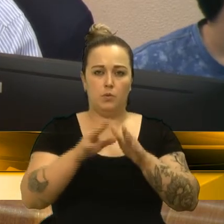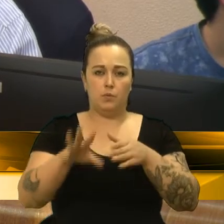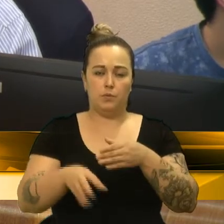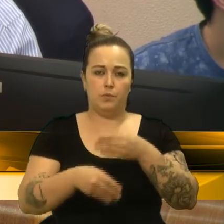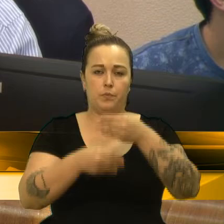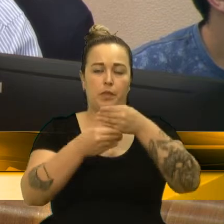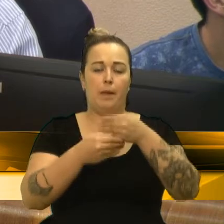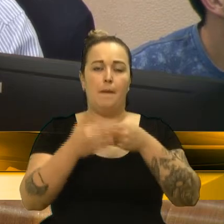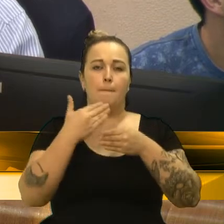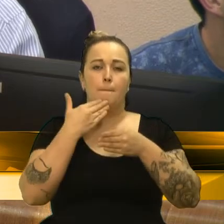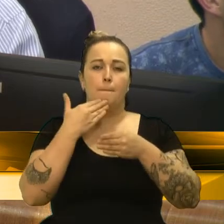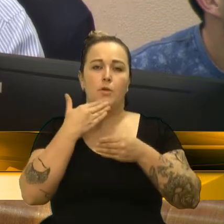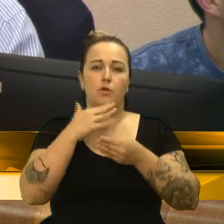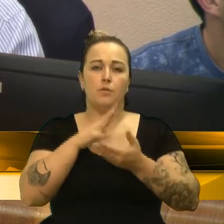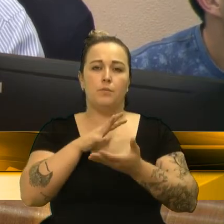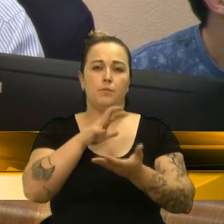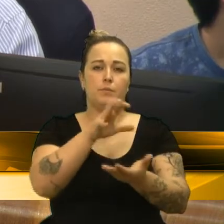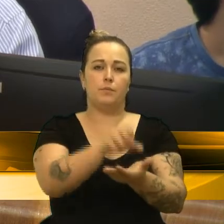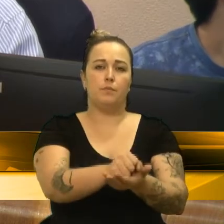8.21.0010 e